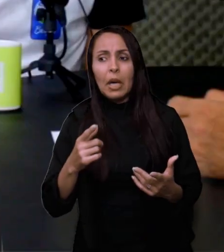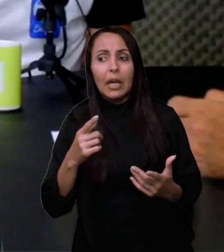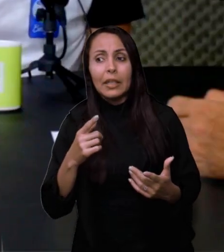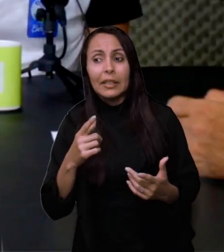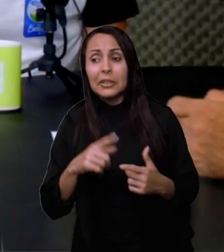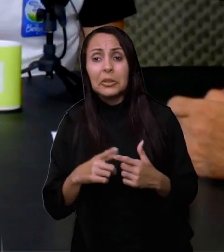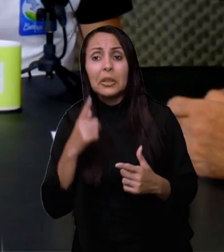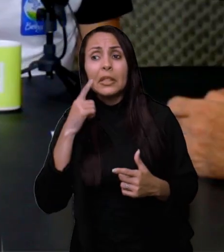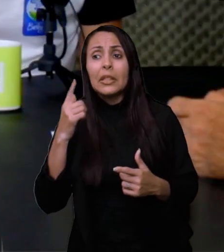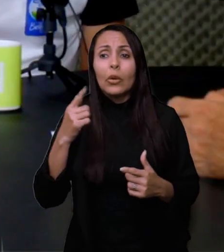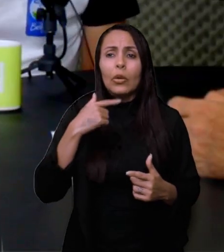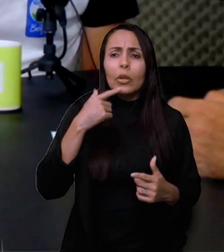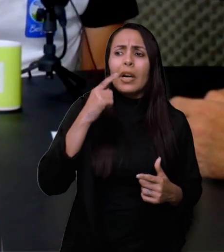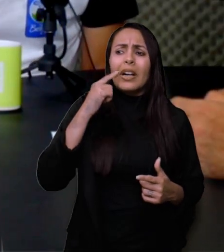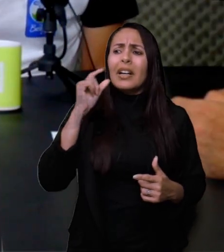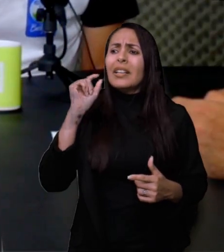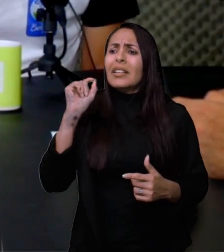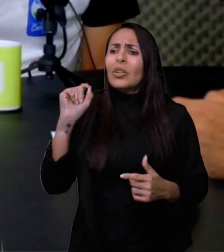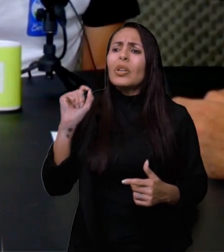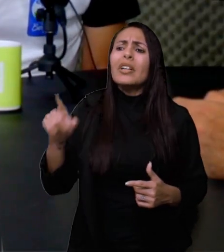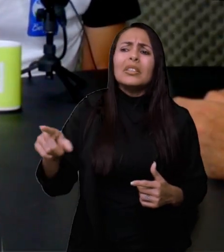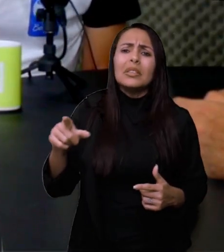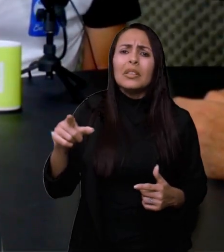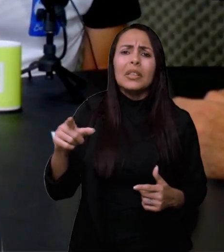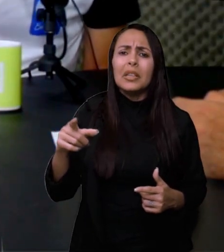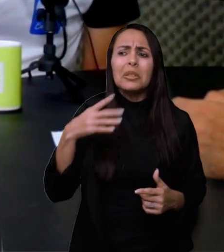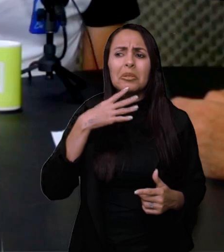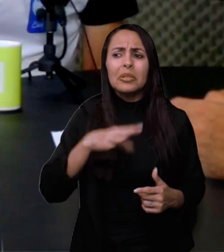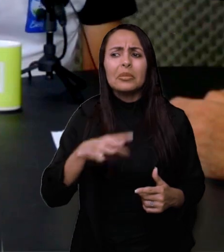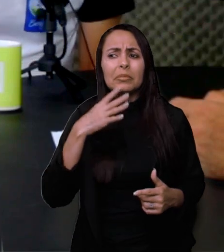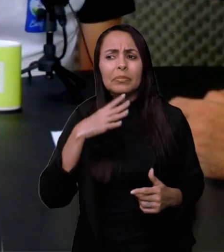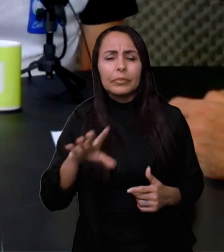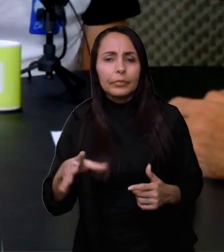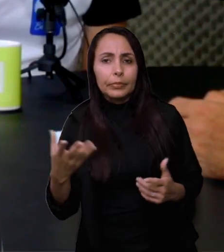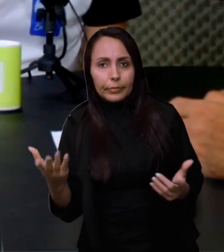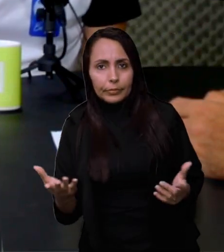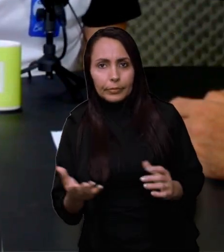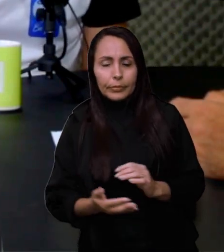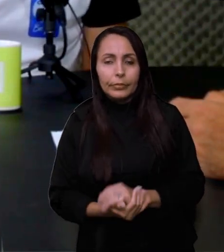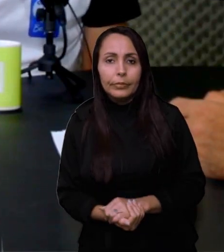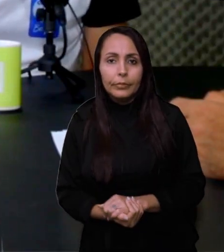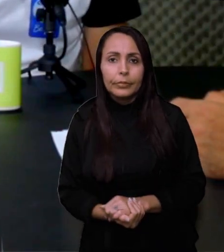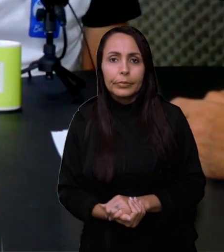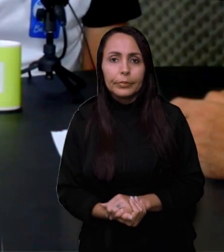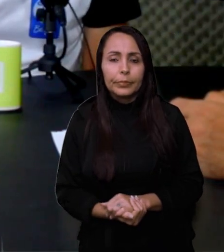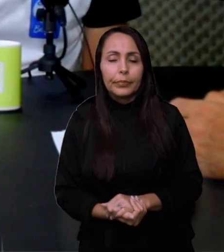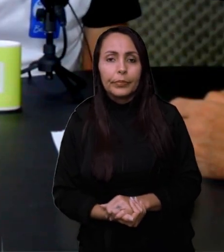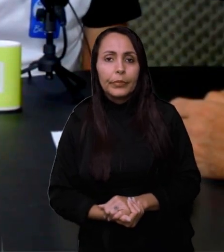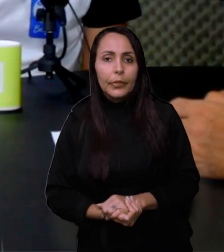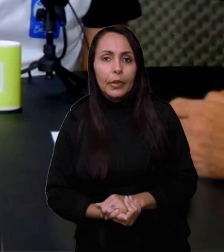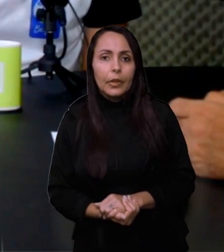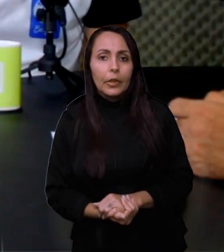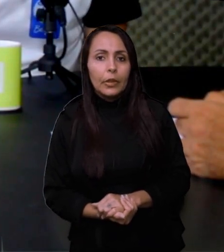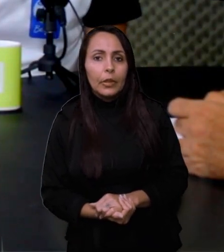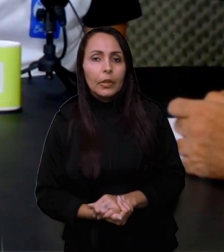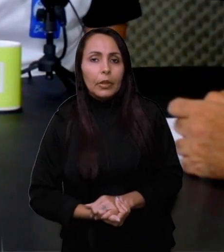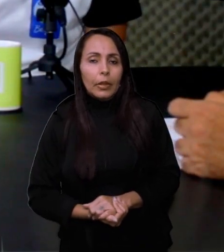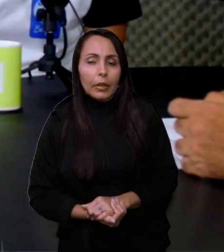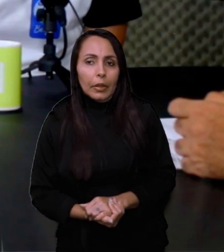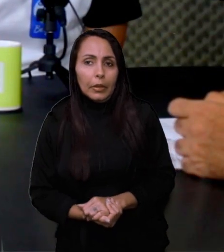O que é isso? De onde veio isso? Parece que é invenção, sabe? Que a gente tá contando uma invenção para muita